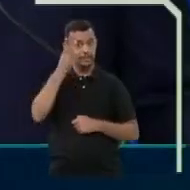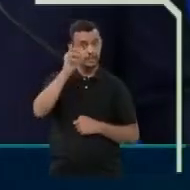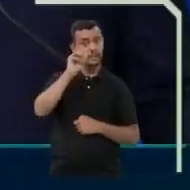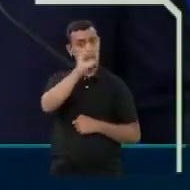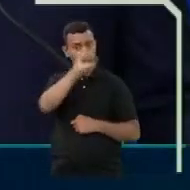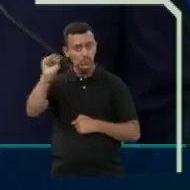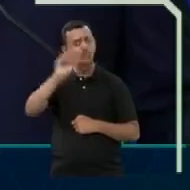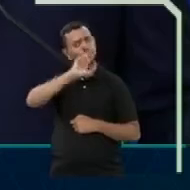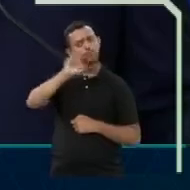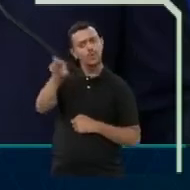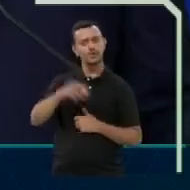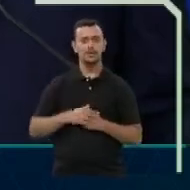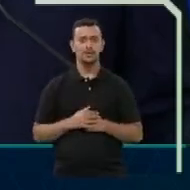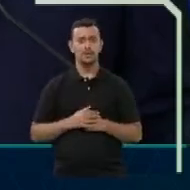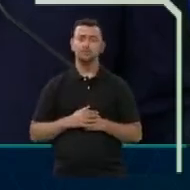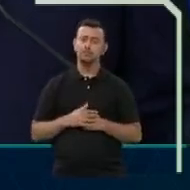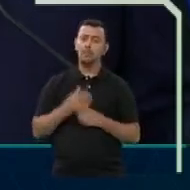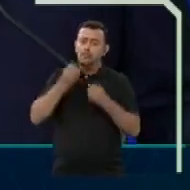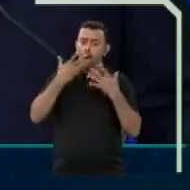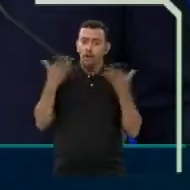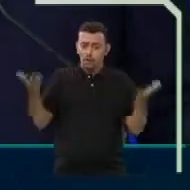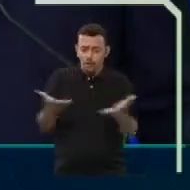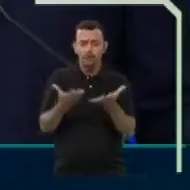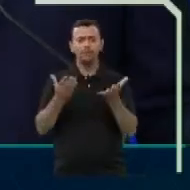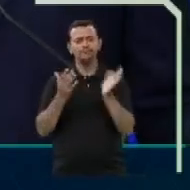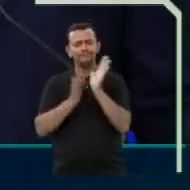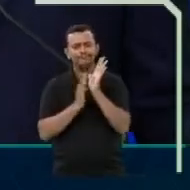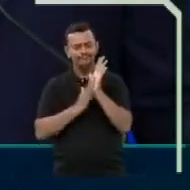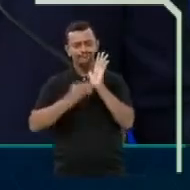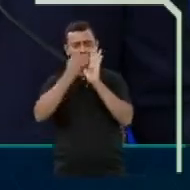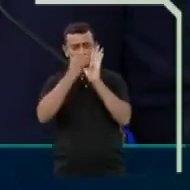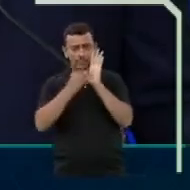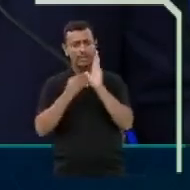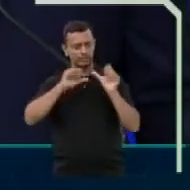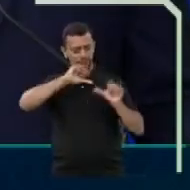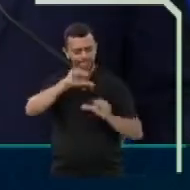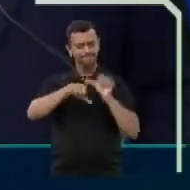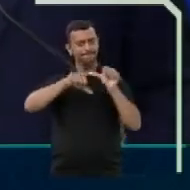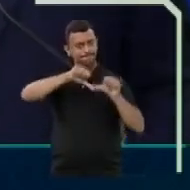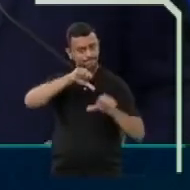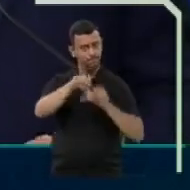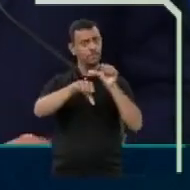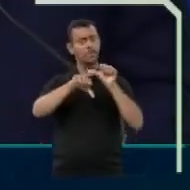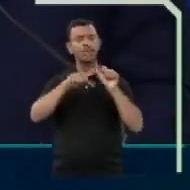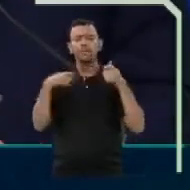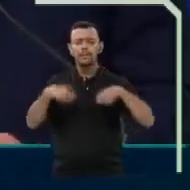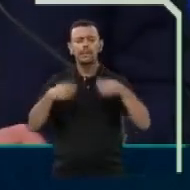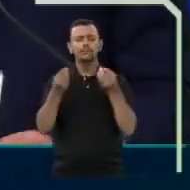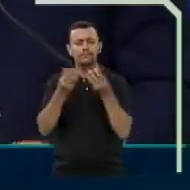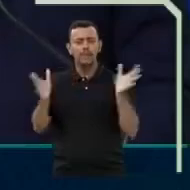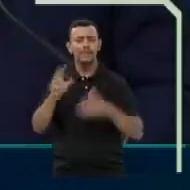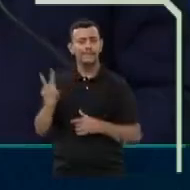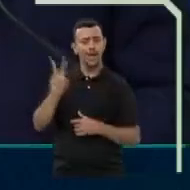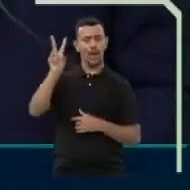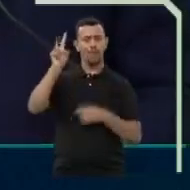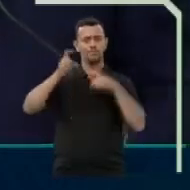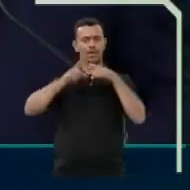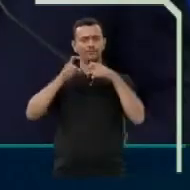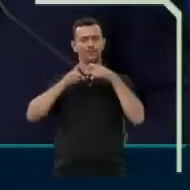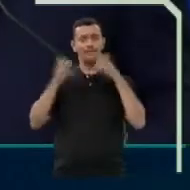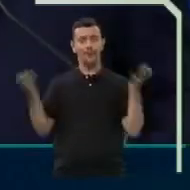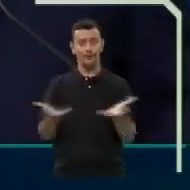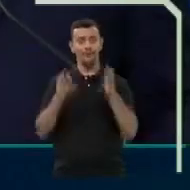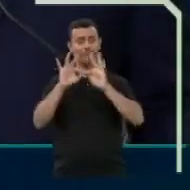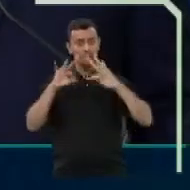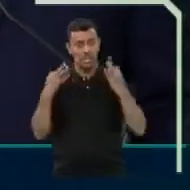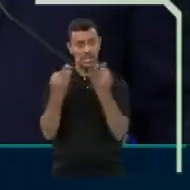Nossa reestruturação do Sistema Único de Saúde valorizará os médicos da família. Boa